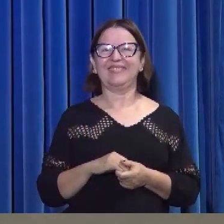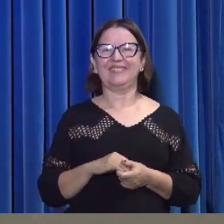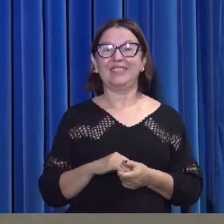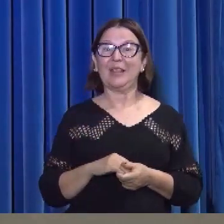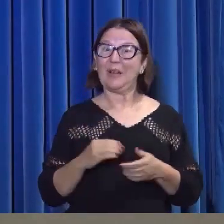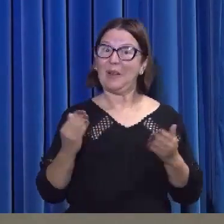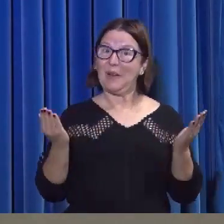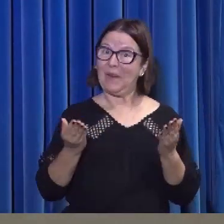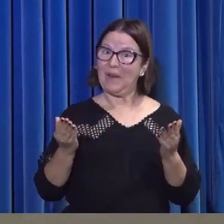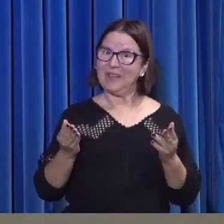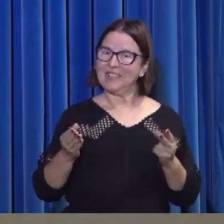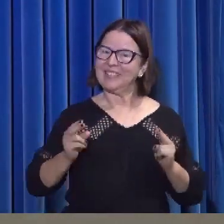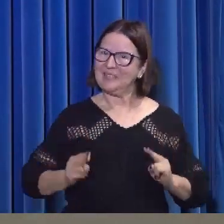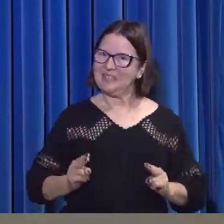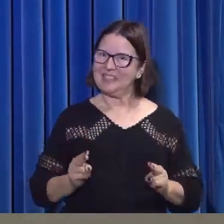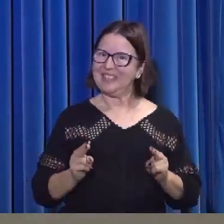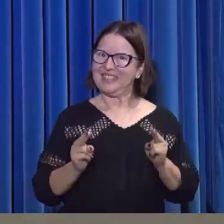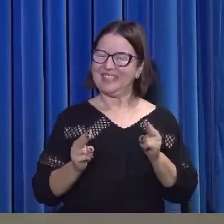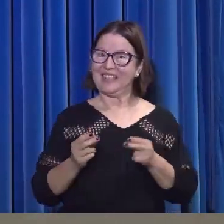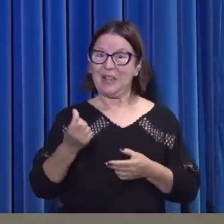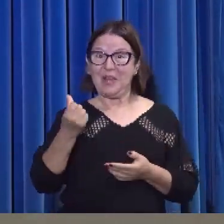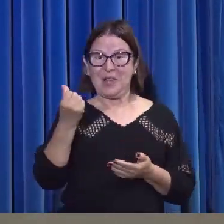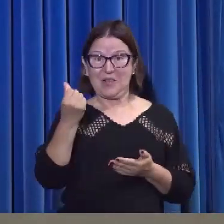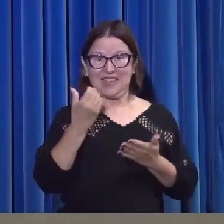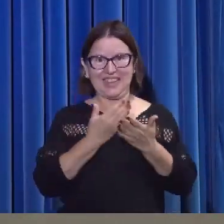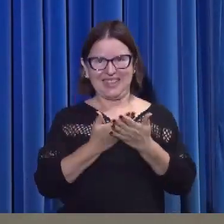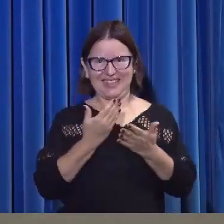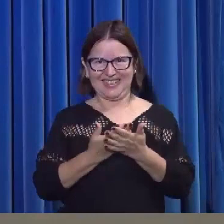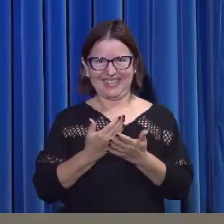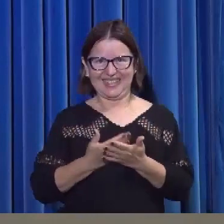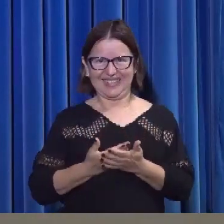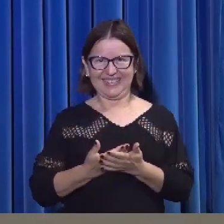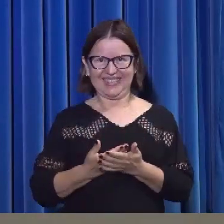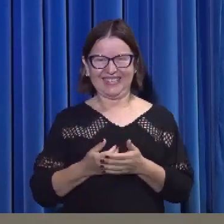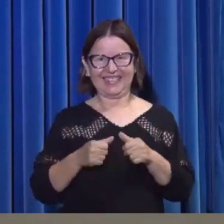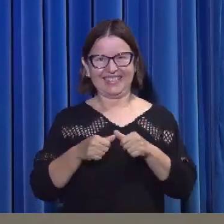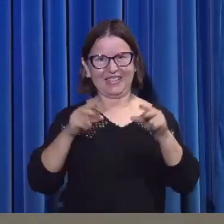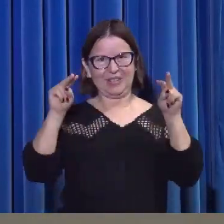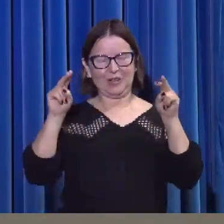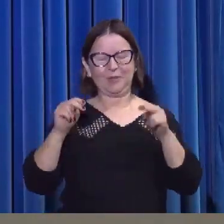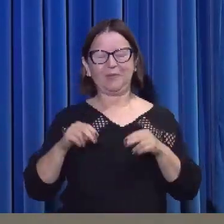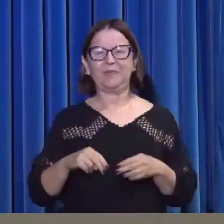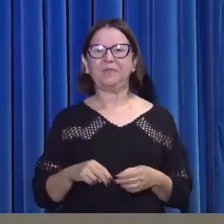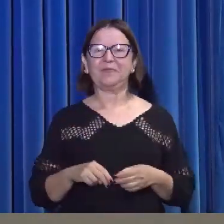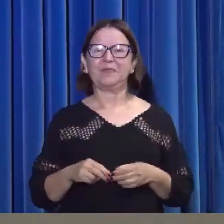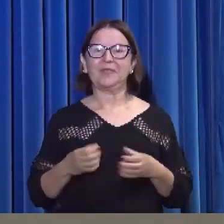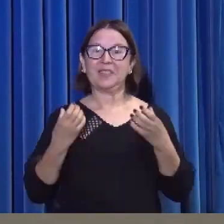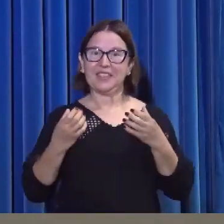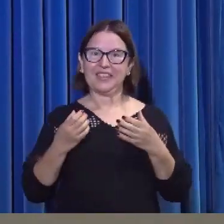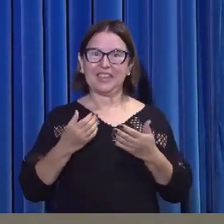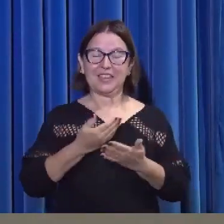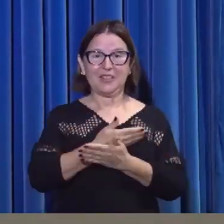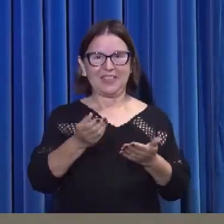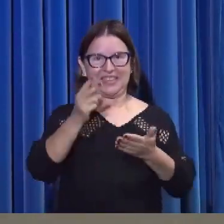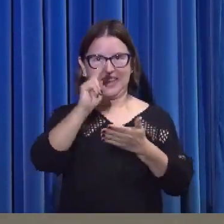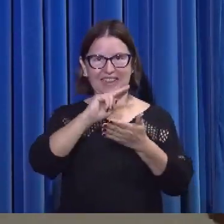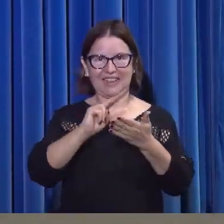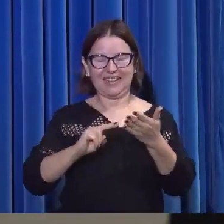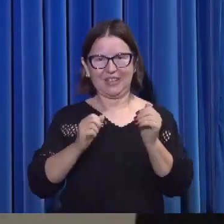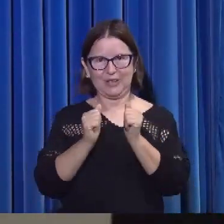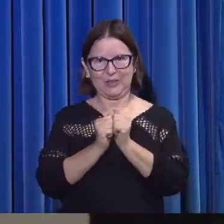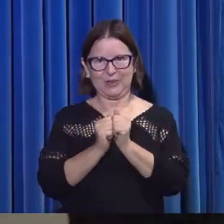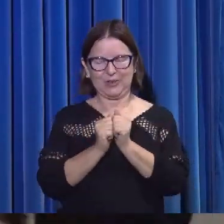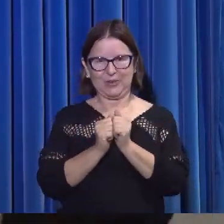E hoje nós vamos caminhar para o sexto estudo. Eu queria que vocês lessem comigo o